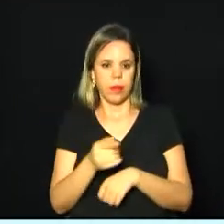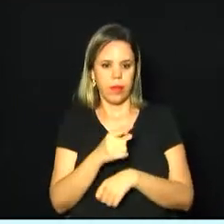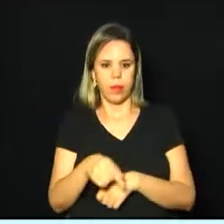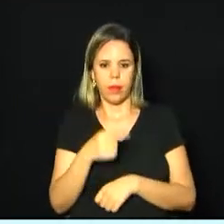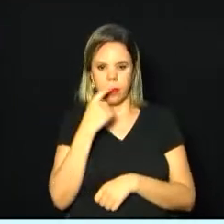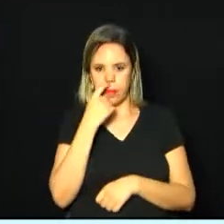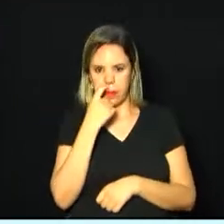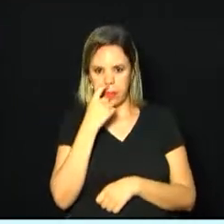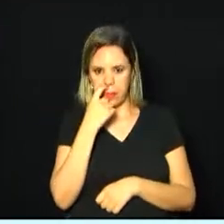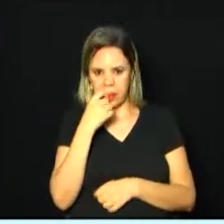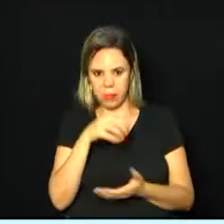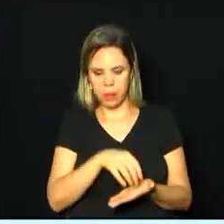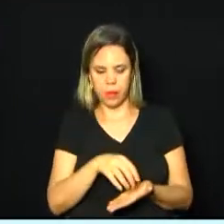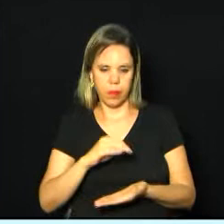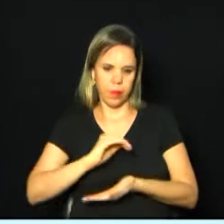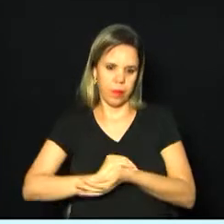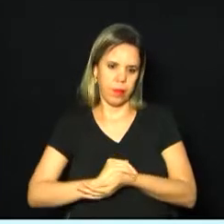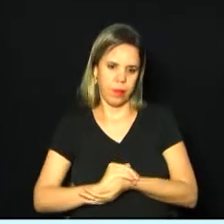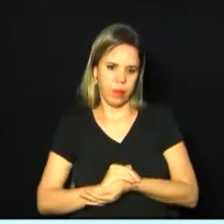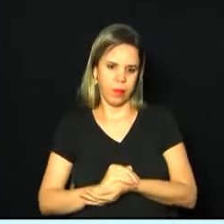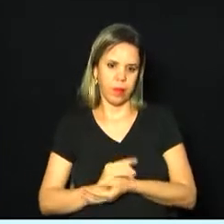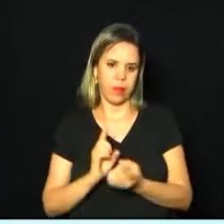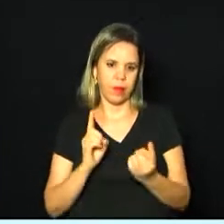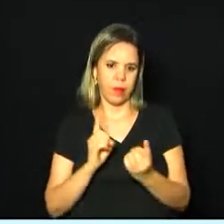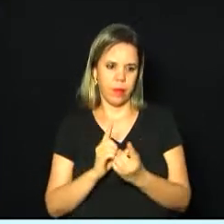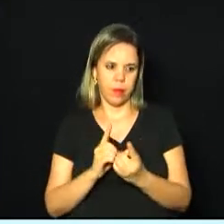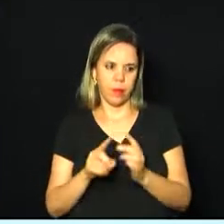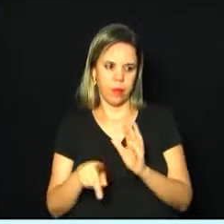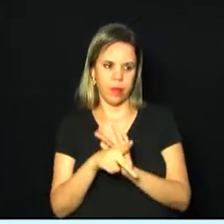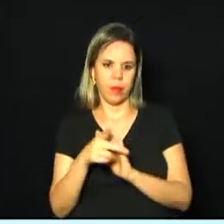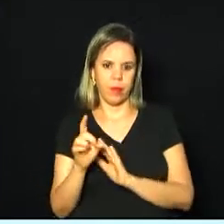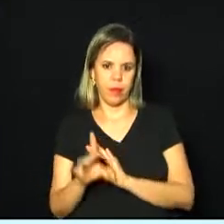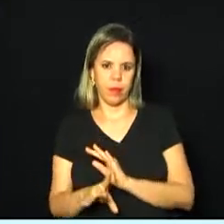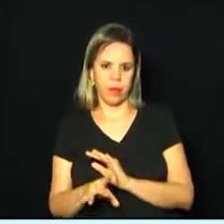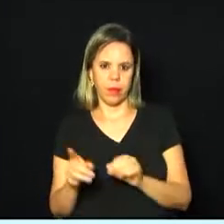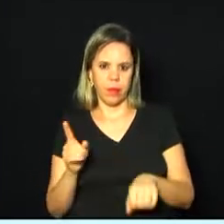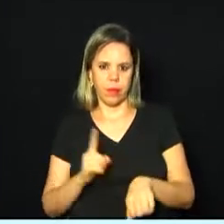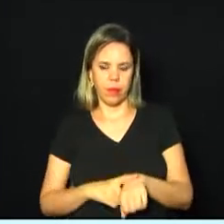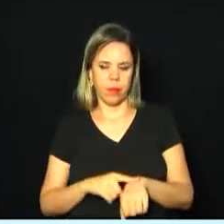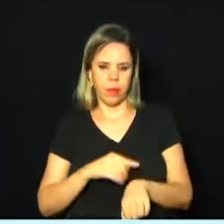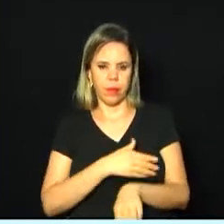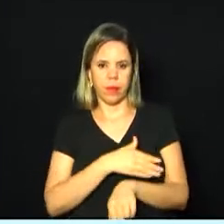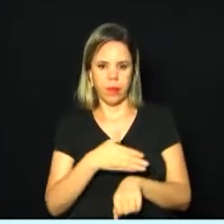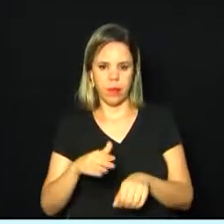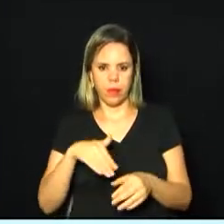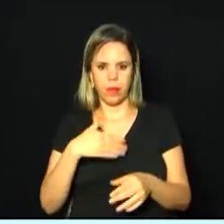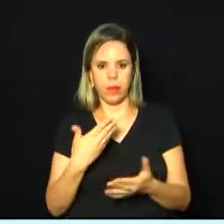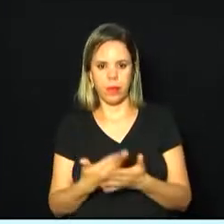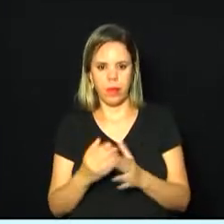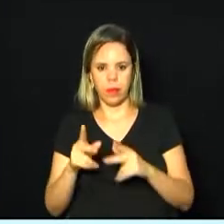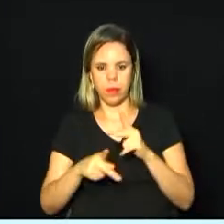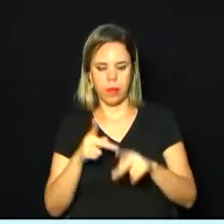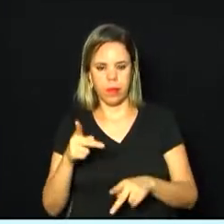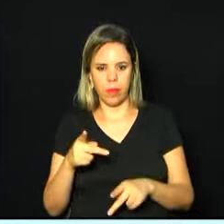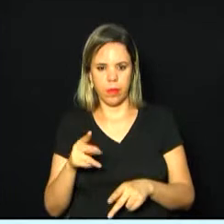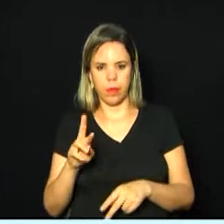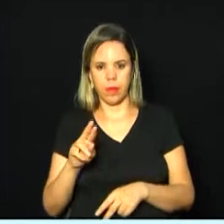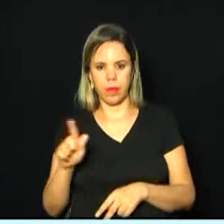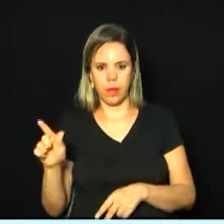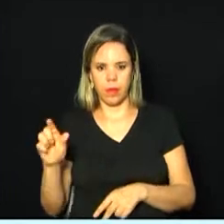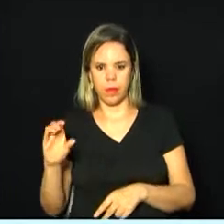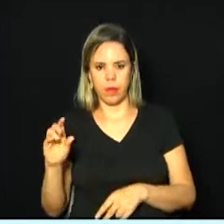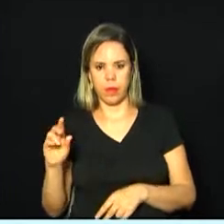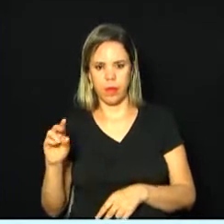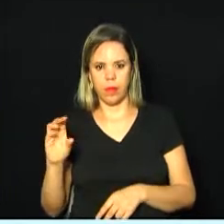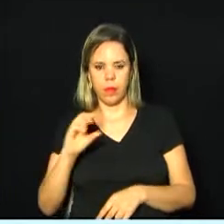prolongado as unidades irão funcionar exclusivamente no horário habitual para o mutirão de RG